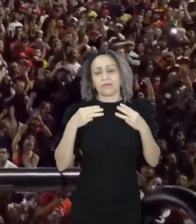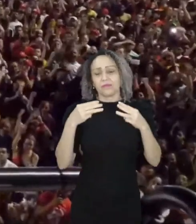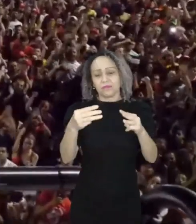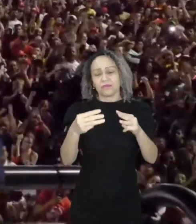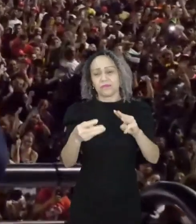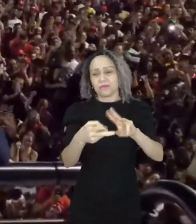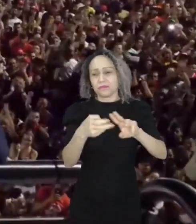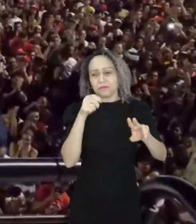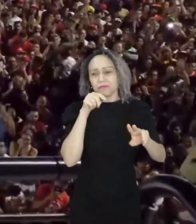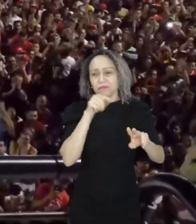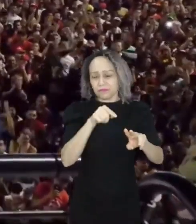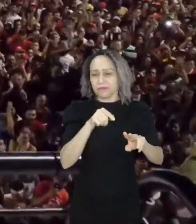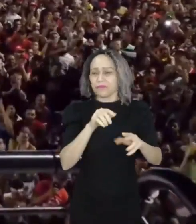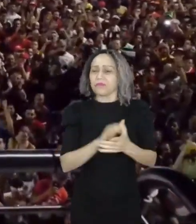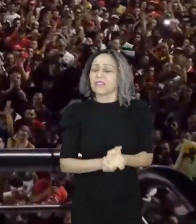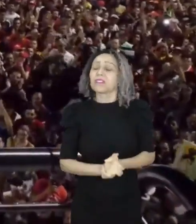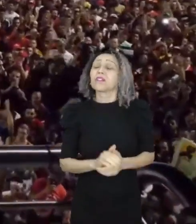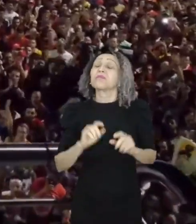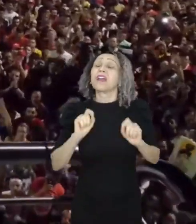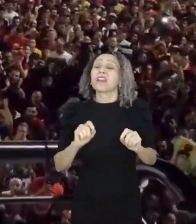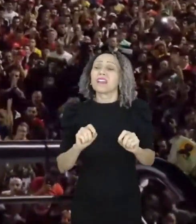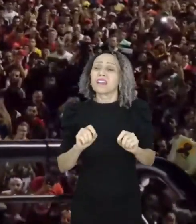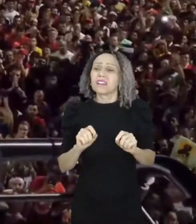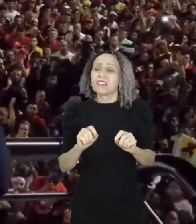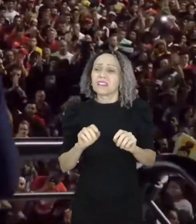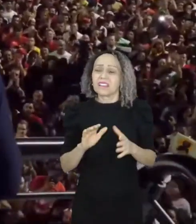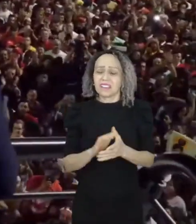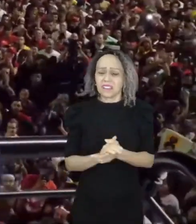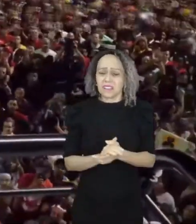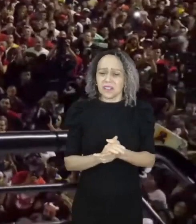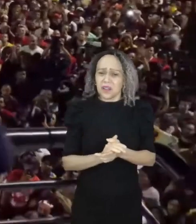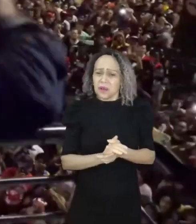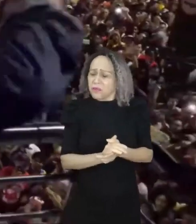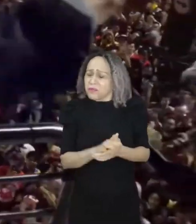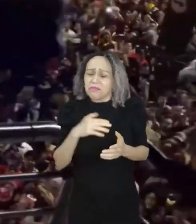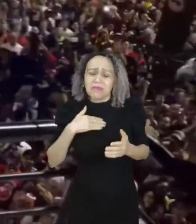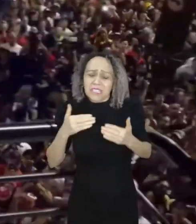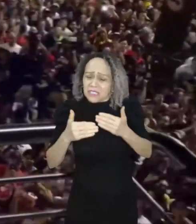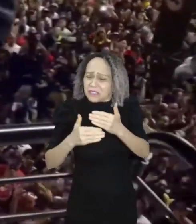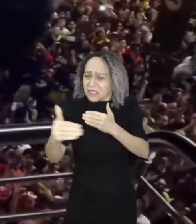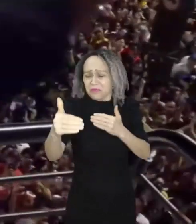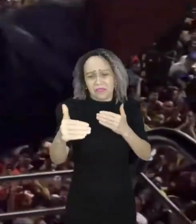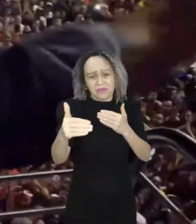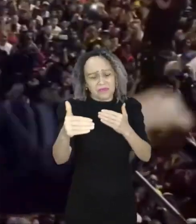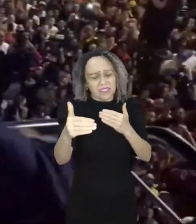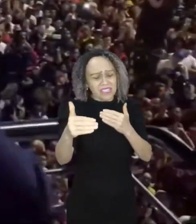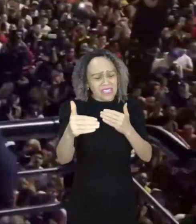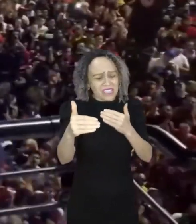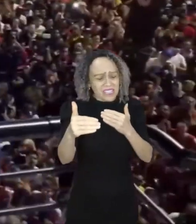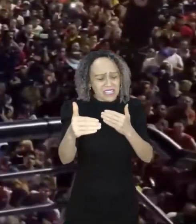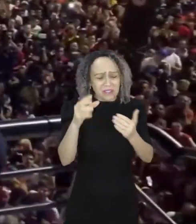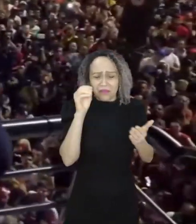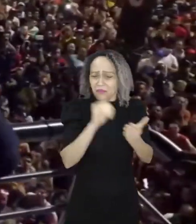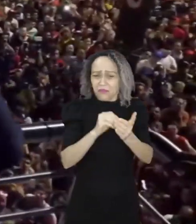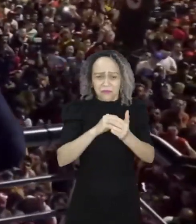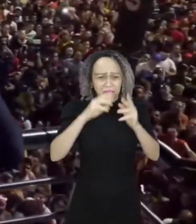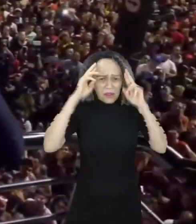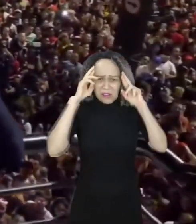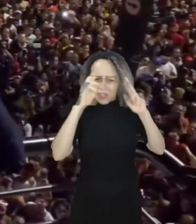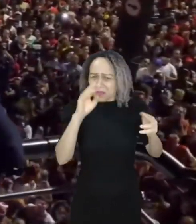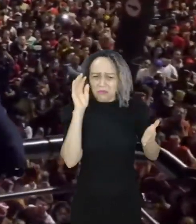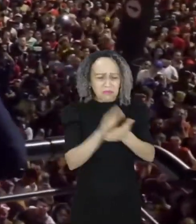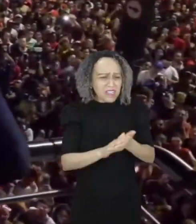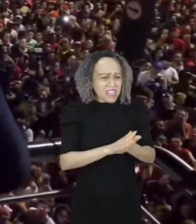Para que eles nunca mais sejam desrespeitados, para que eles nunca mais sejam tratados